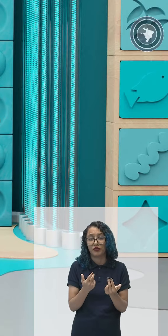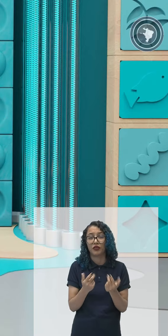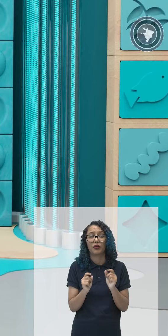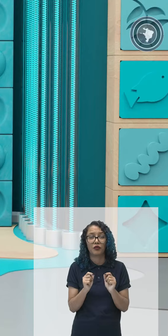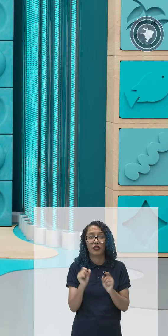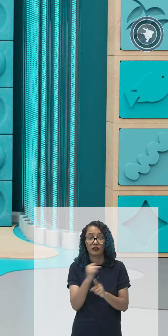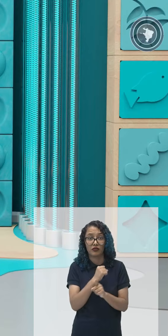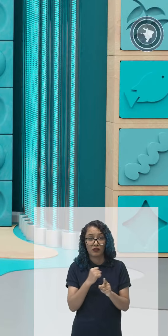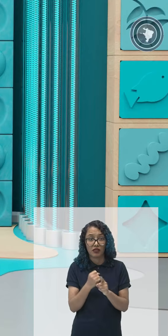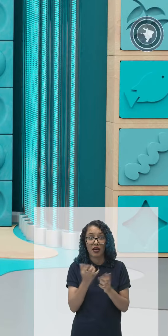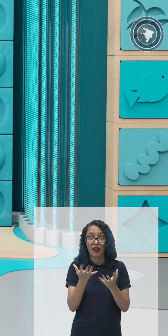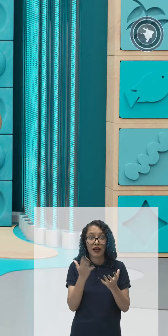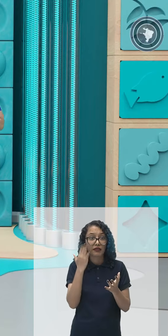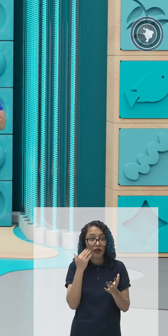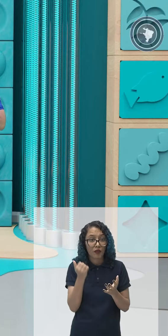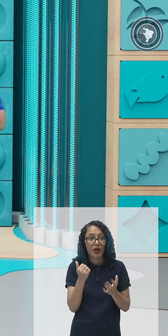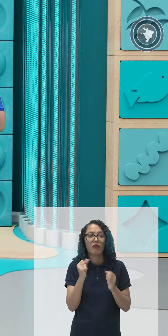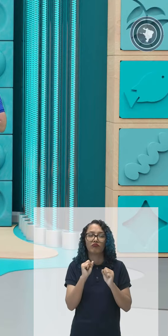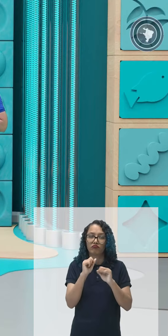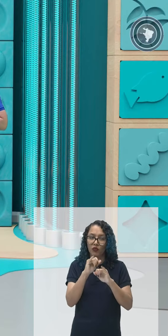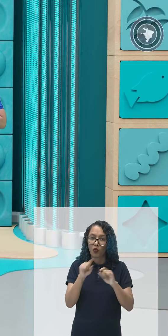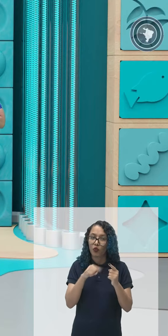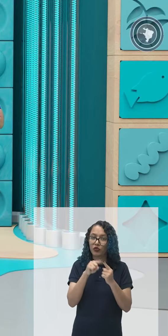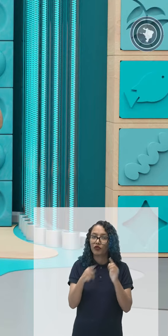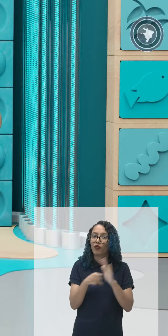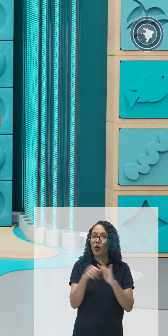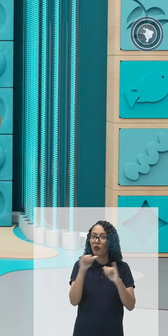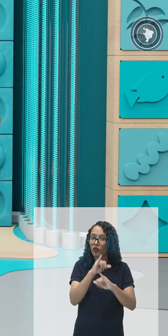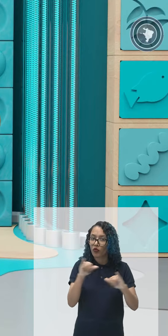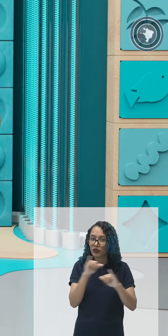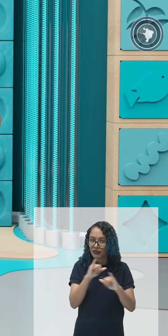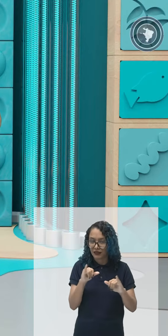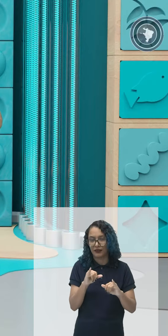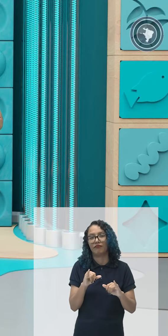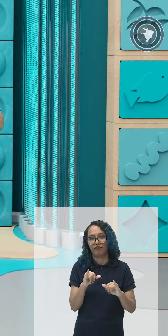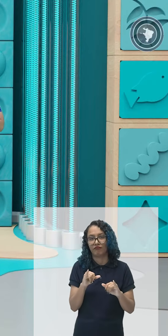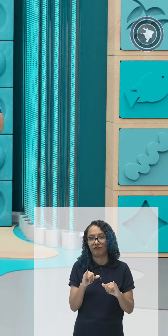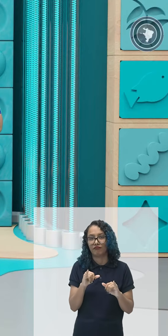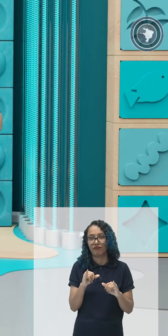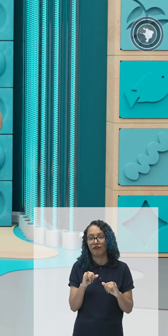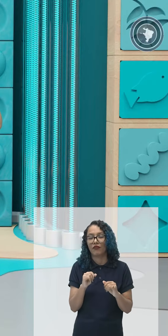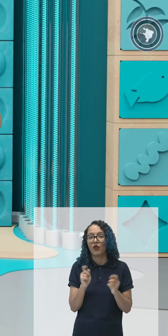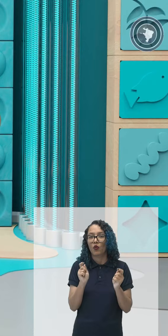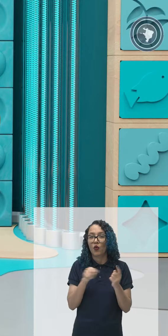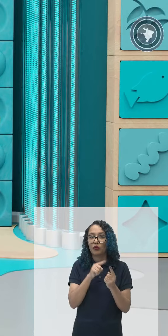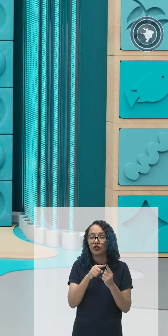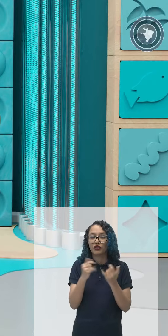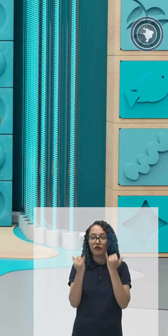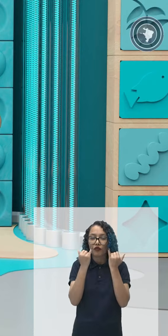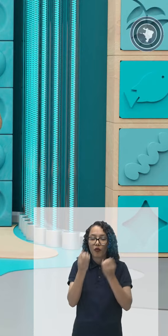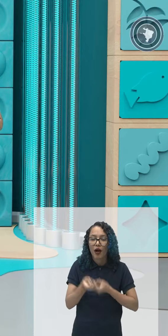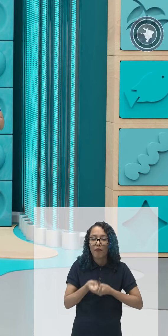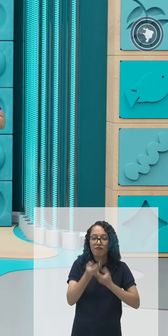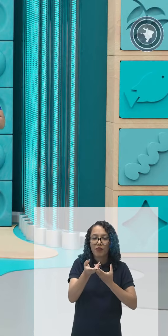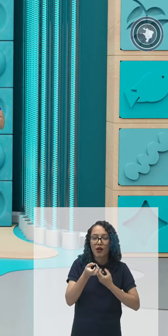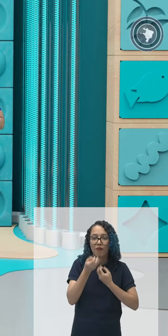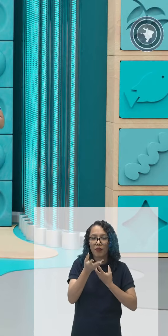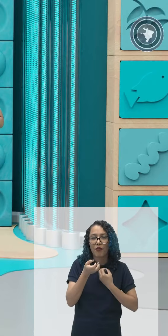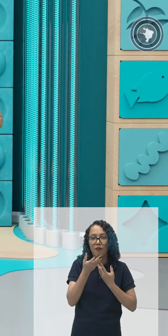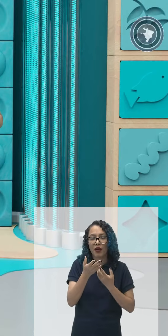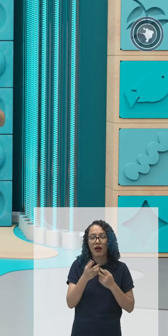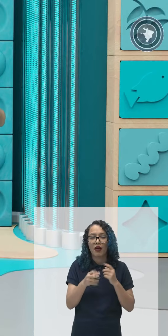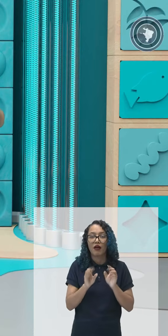interesse social. Então, observe que a notícia tem essa função, informar. Então, ela vai informar a sociedade, vai informar